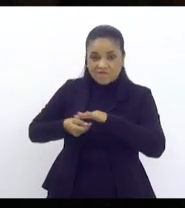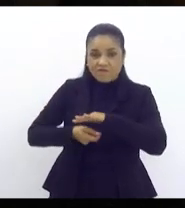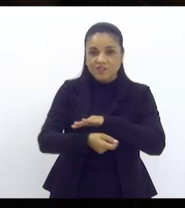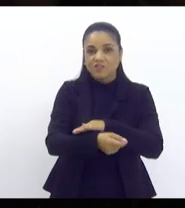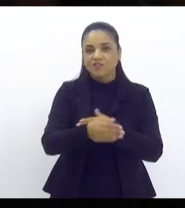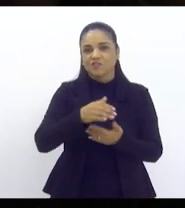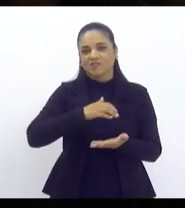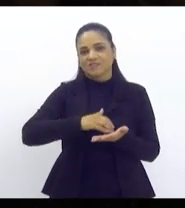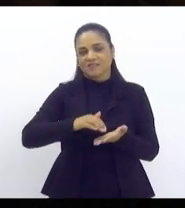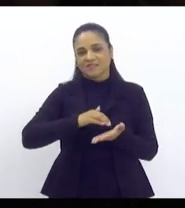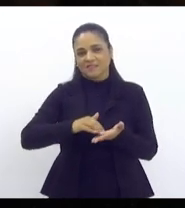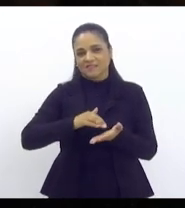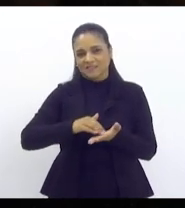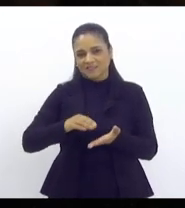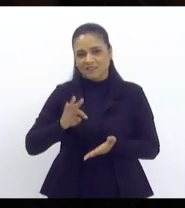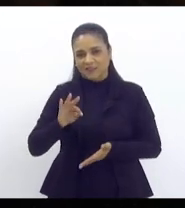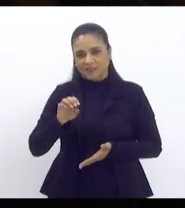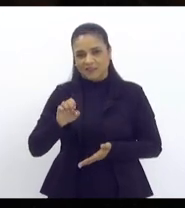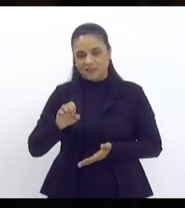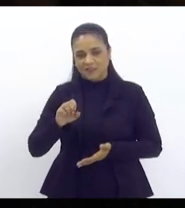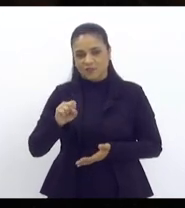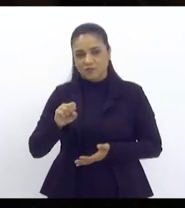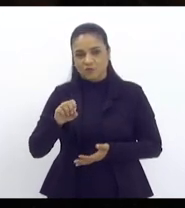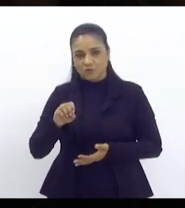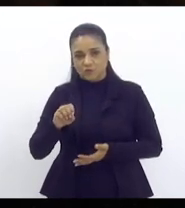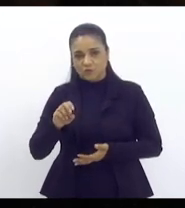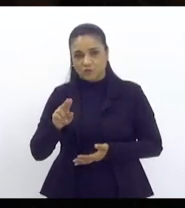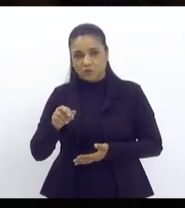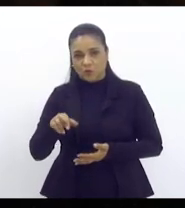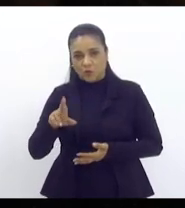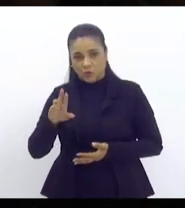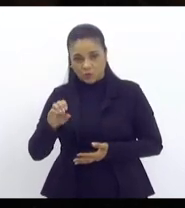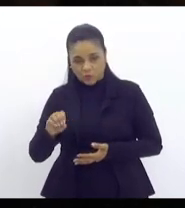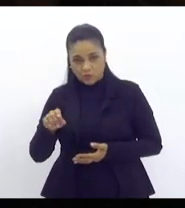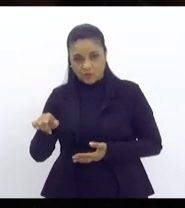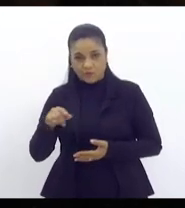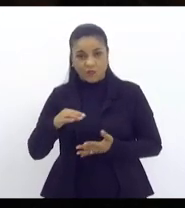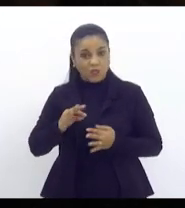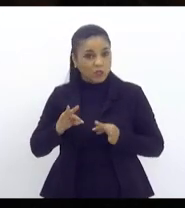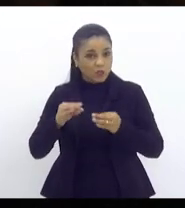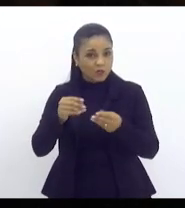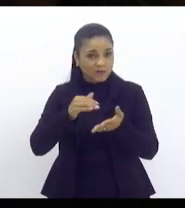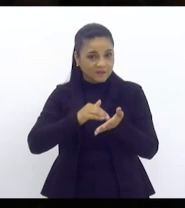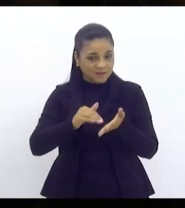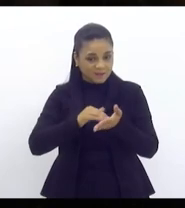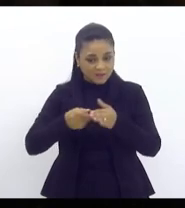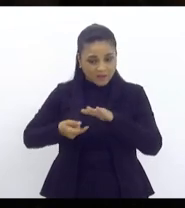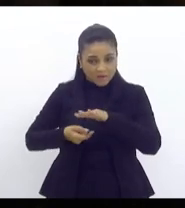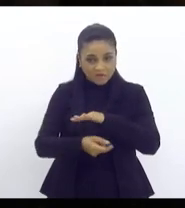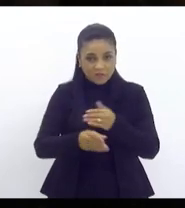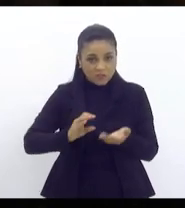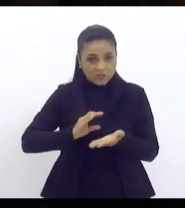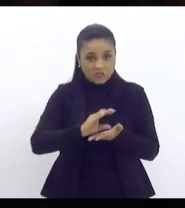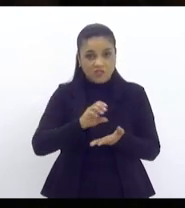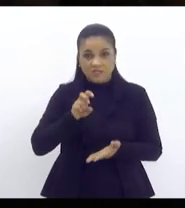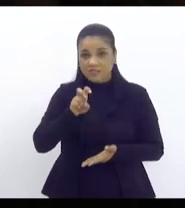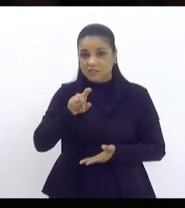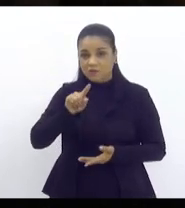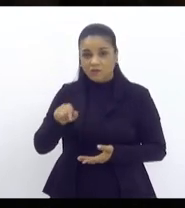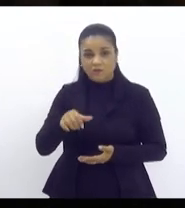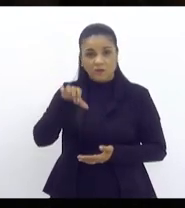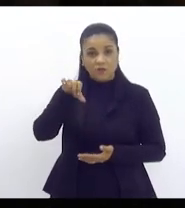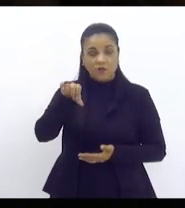secretarias. Previsão de investimento do Tesouro em todas as secretarias é de 5,9